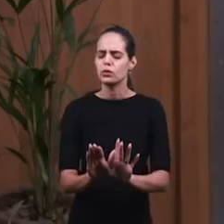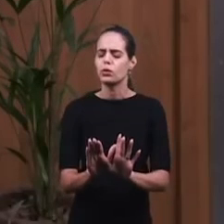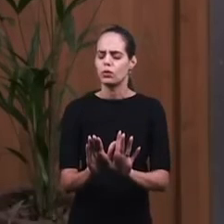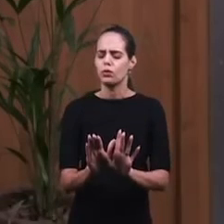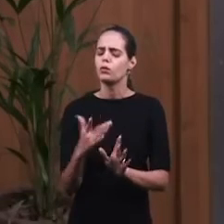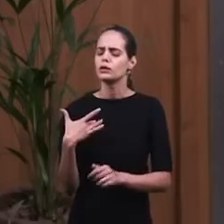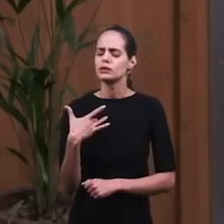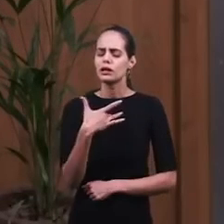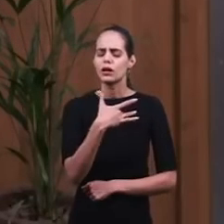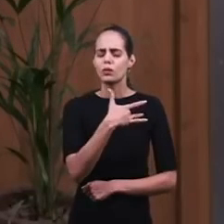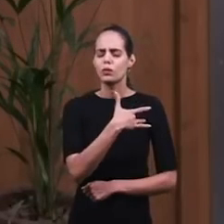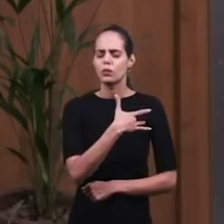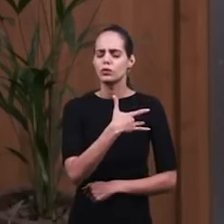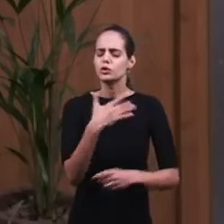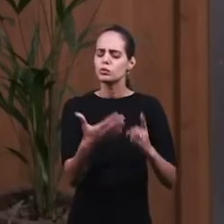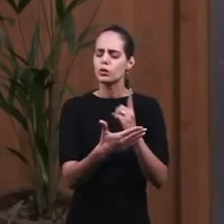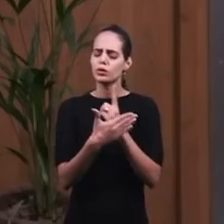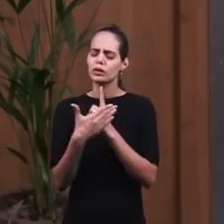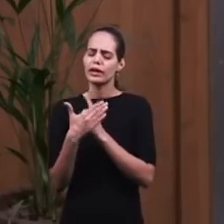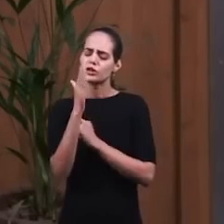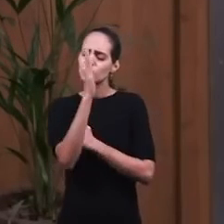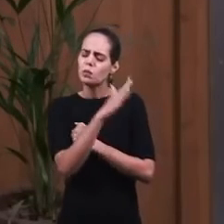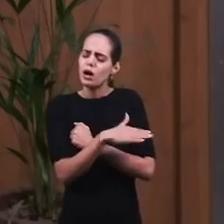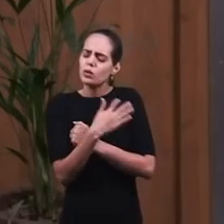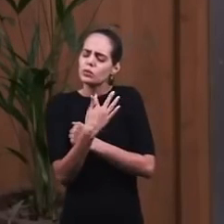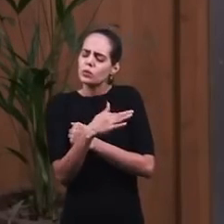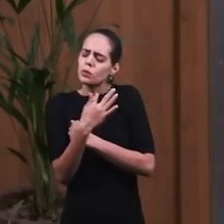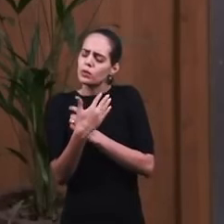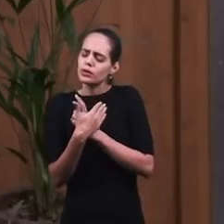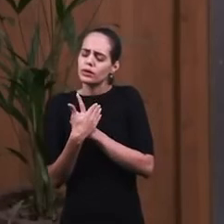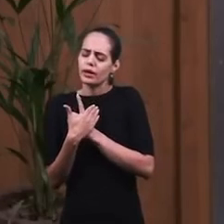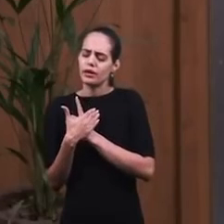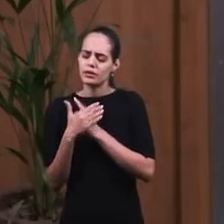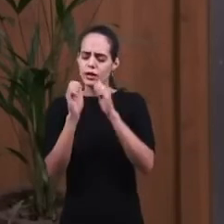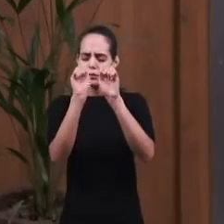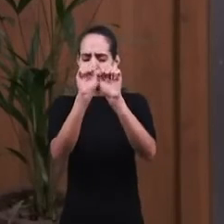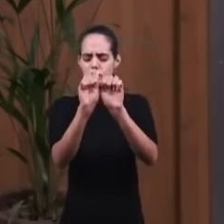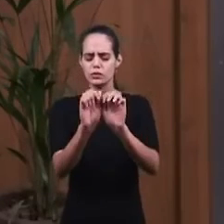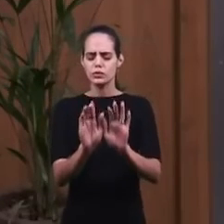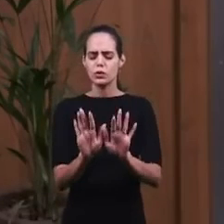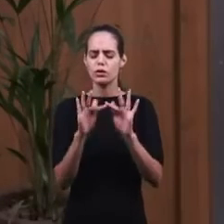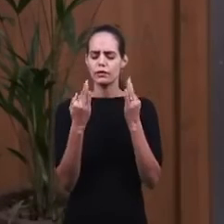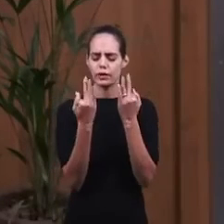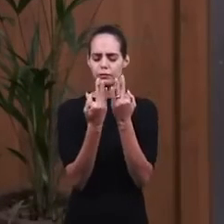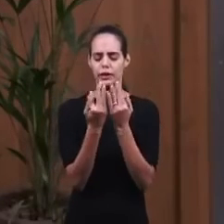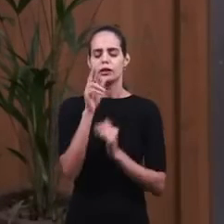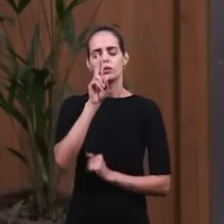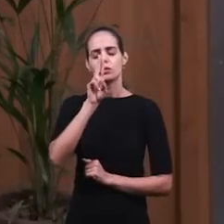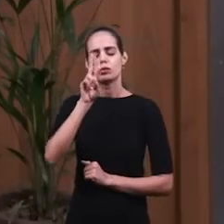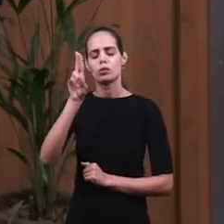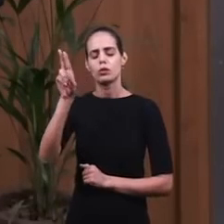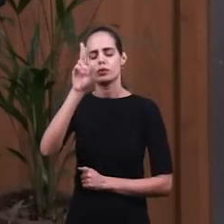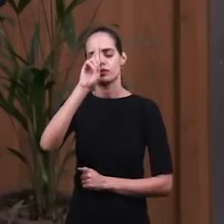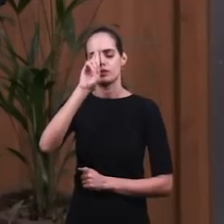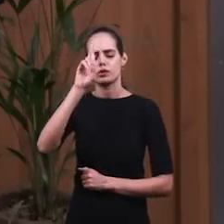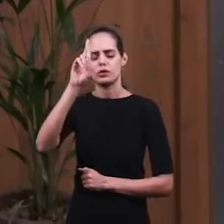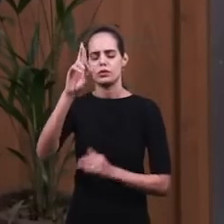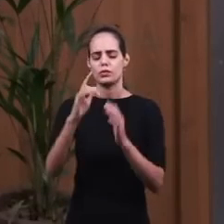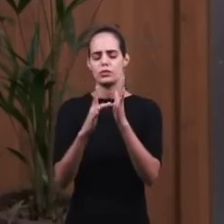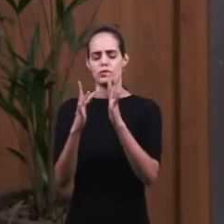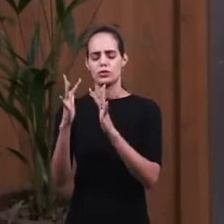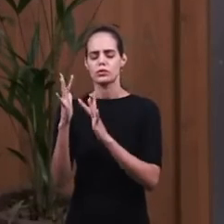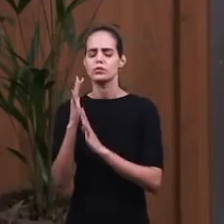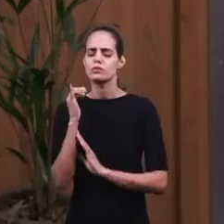saúde e livra de enfermidades. Abençoa toda a família, Senhor. E em teu nome dizemos